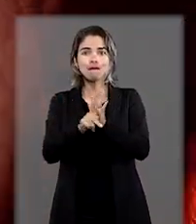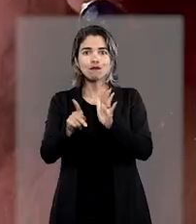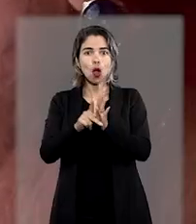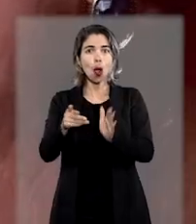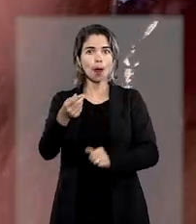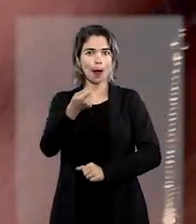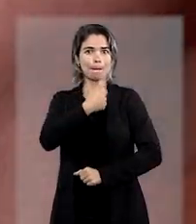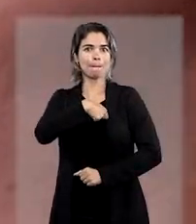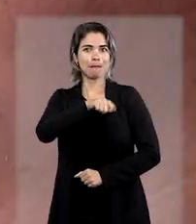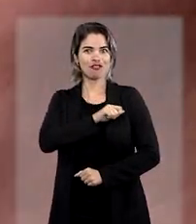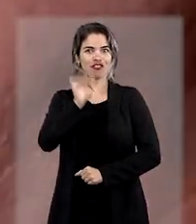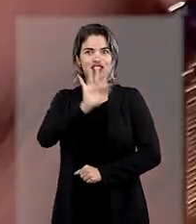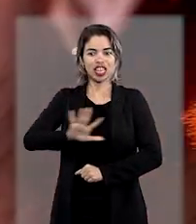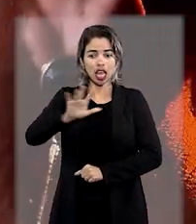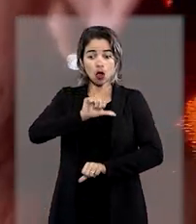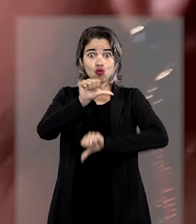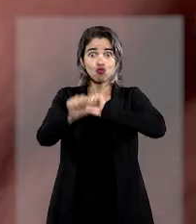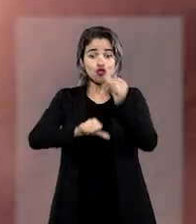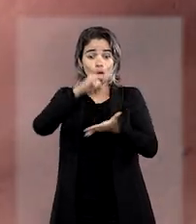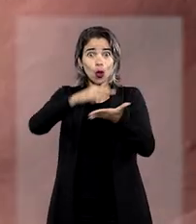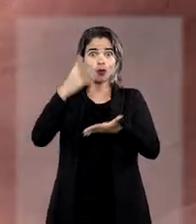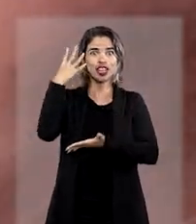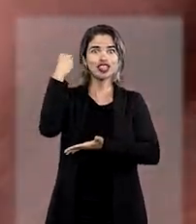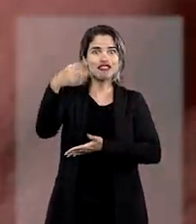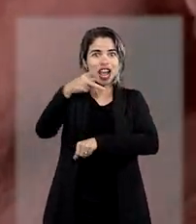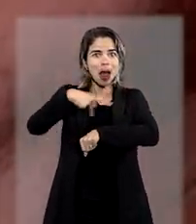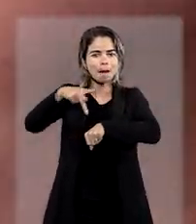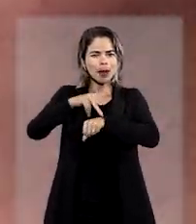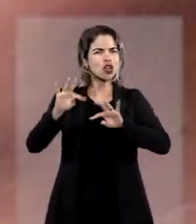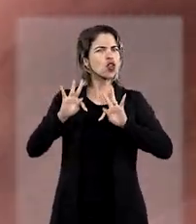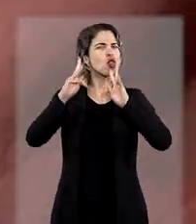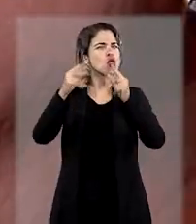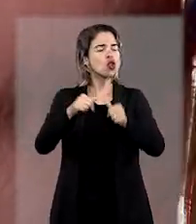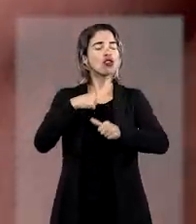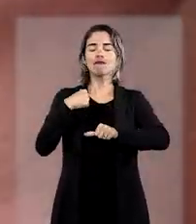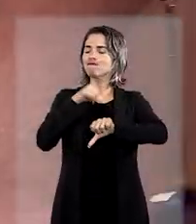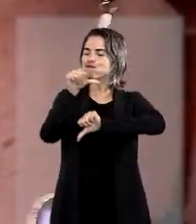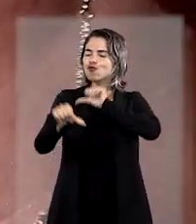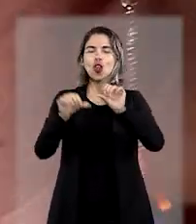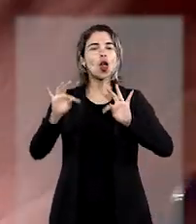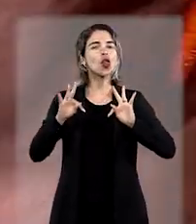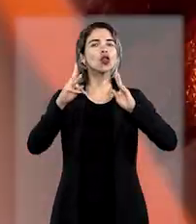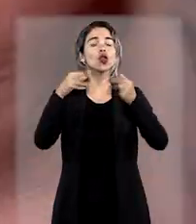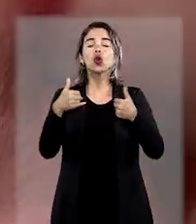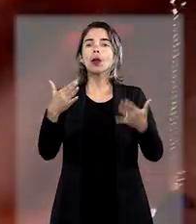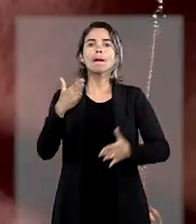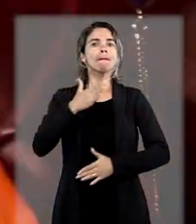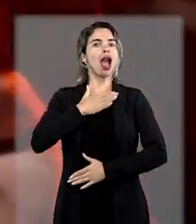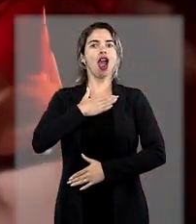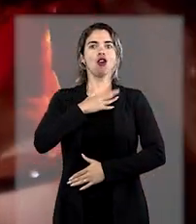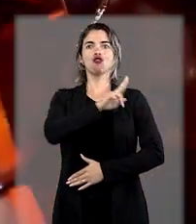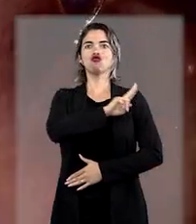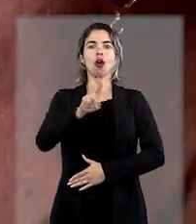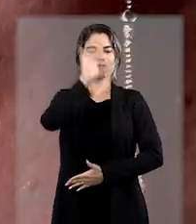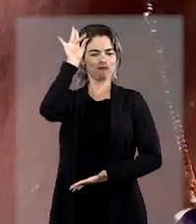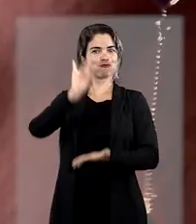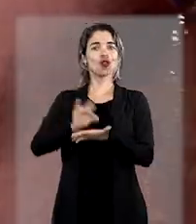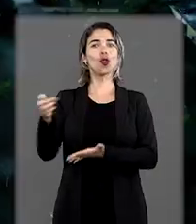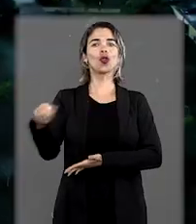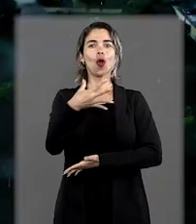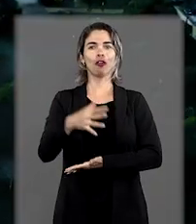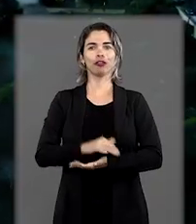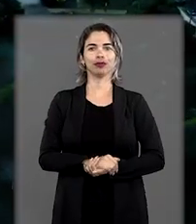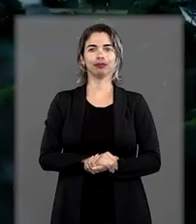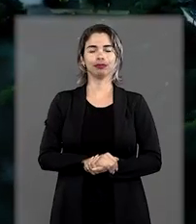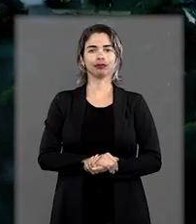audiência Federal não deu passaporte marquei o visto americano mudei os americanos mudei tudo mudei